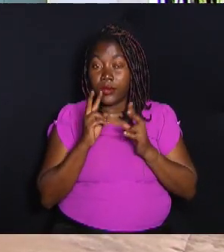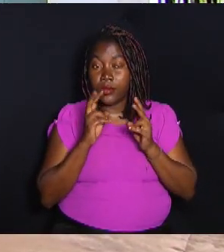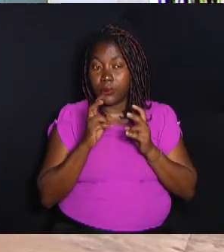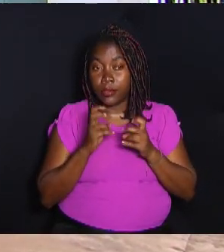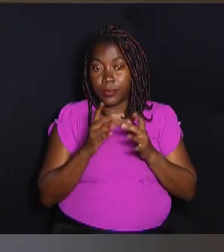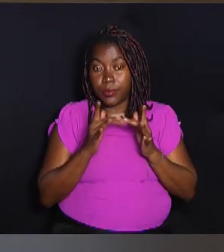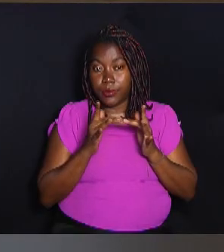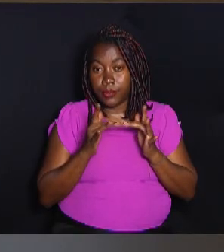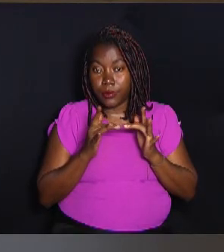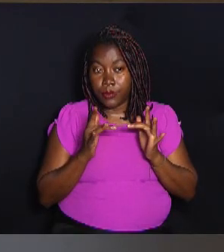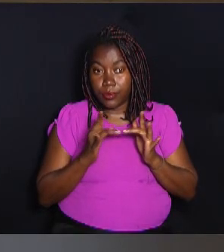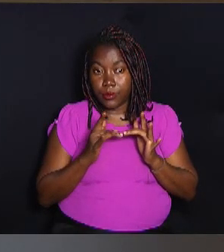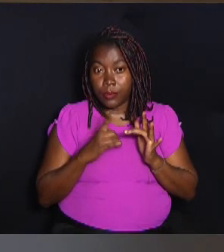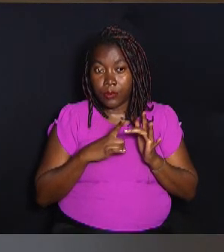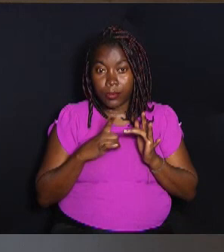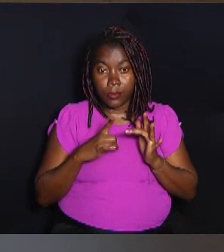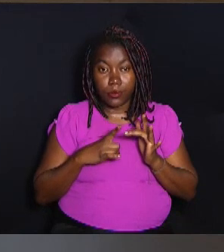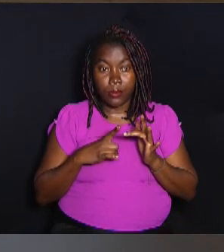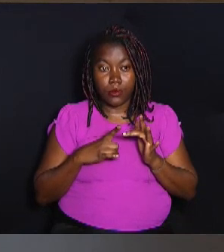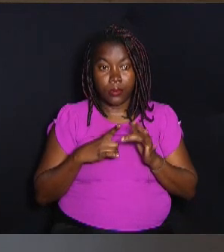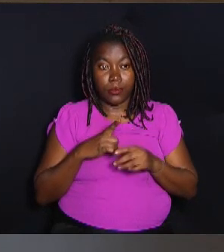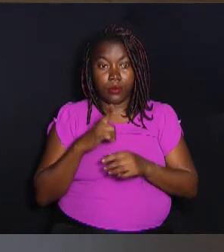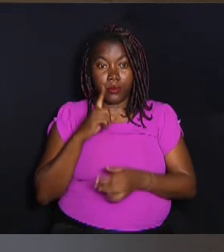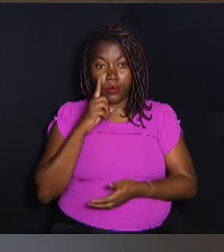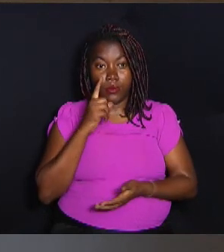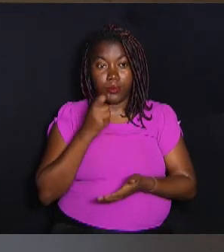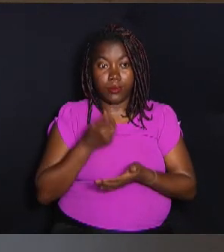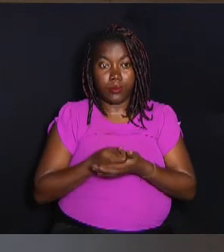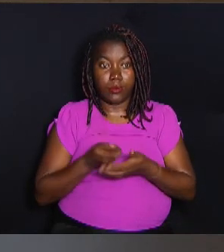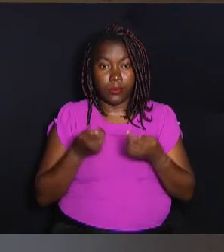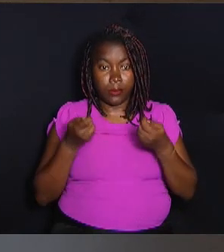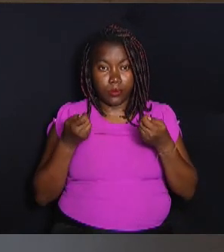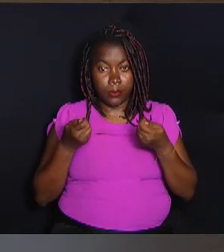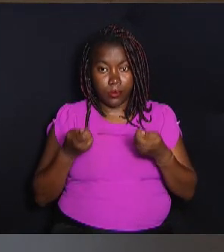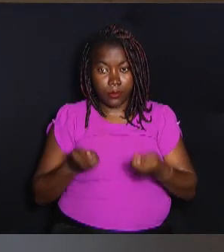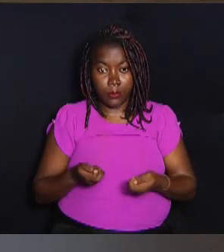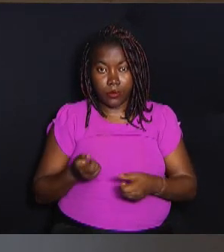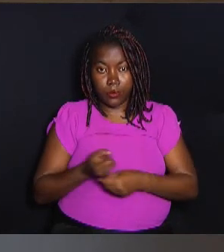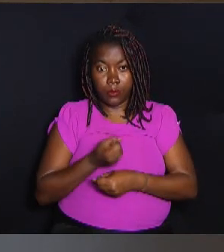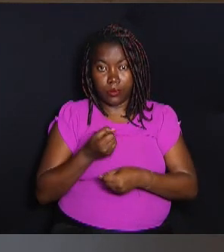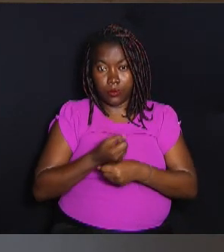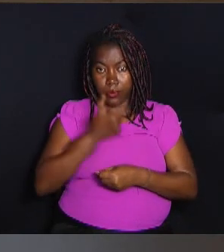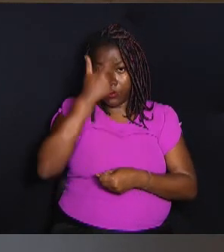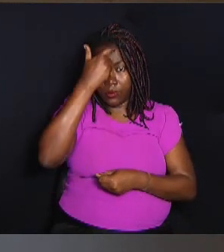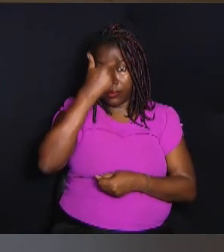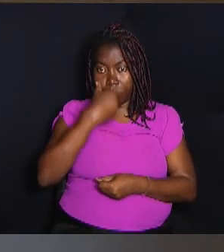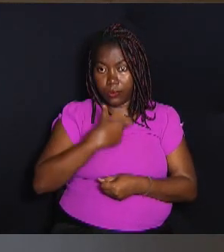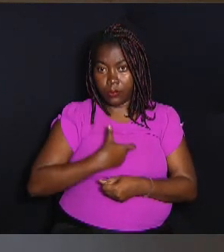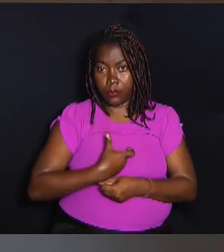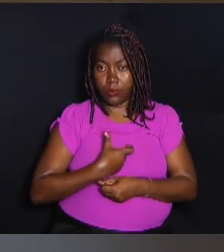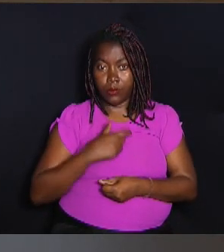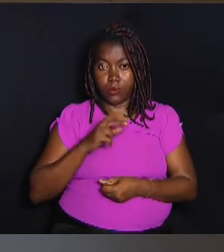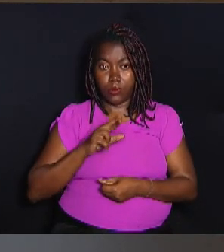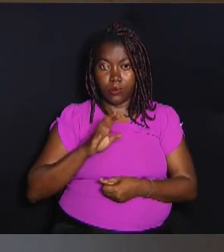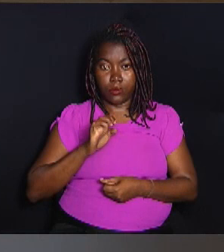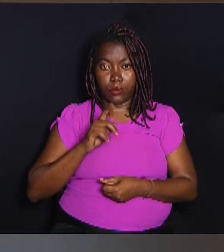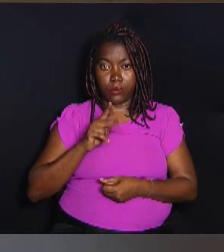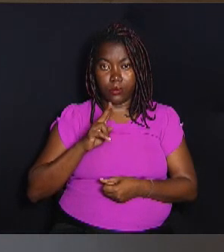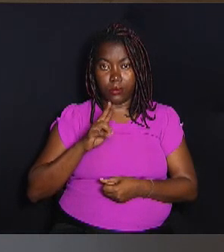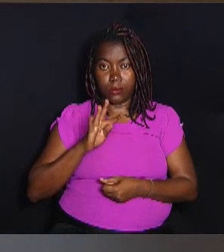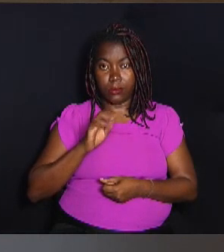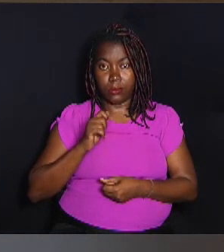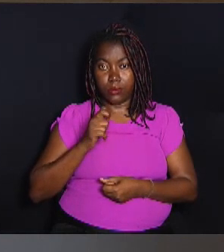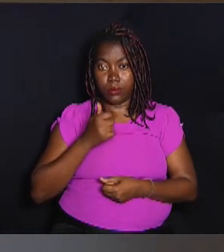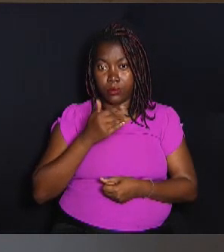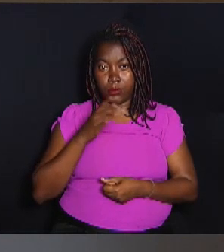nesse dia 30. Entre os temas que serão abordados estão o posicionamento e construção de imagem e reputação,